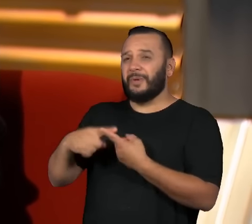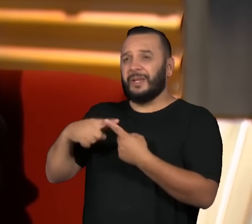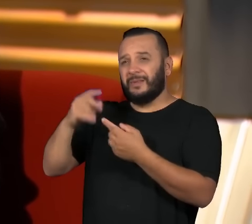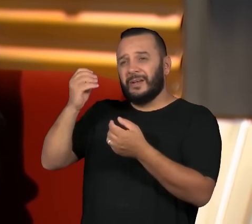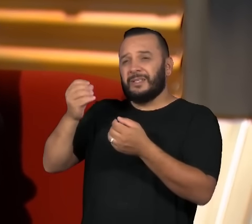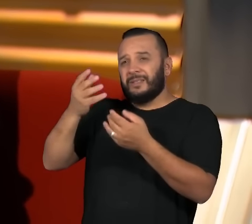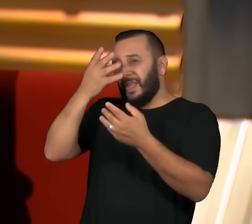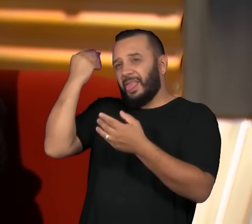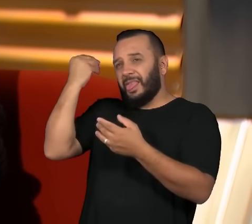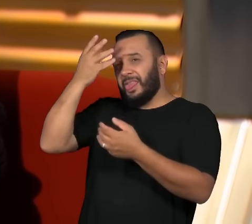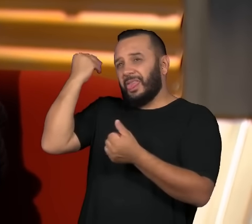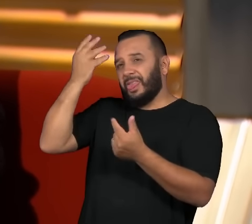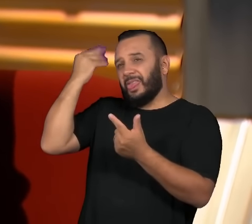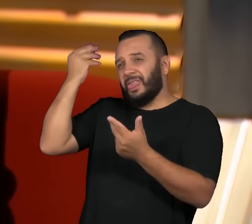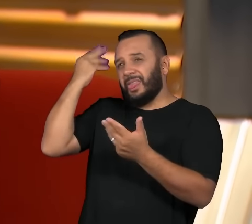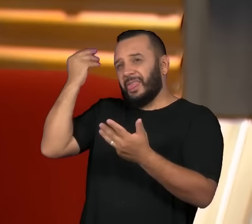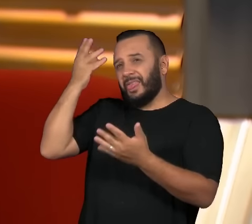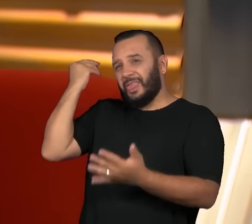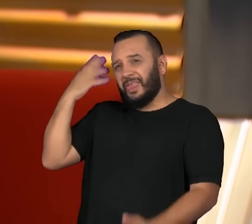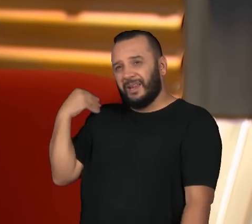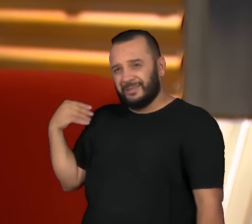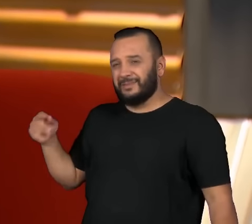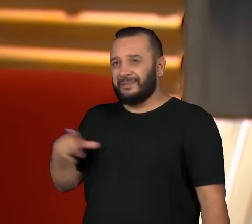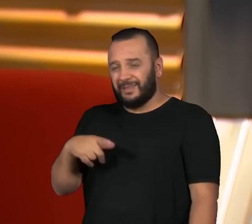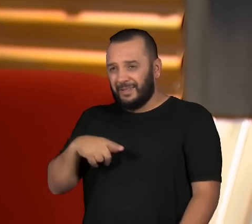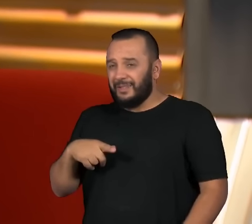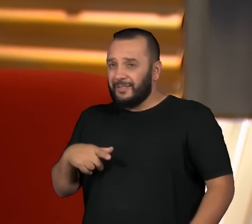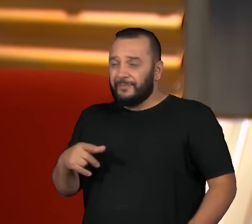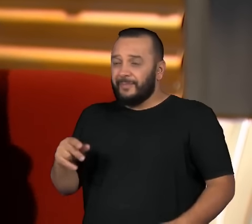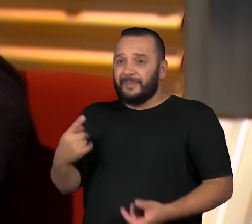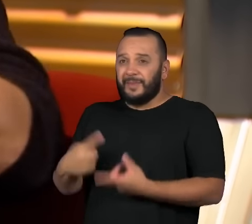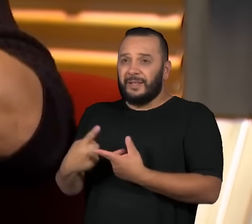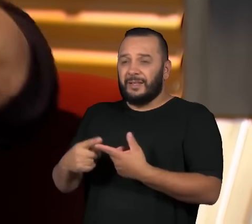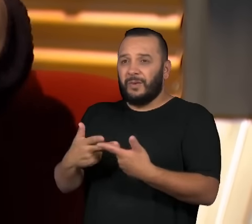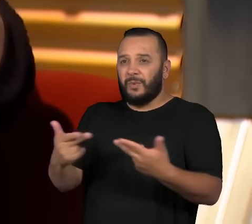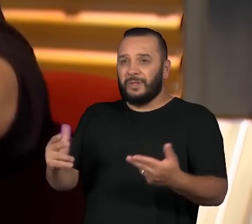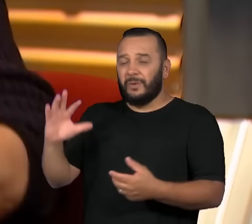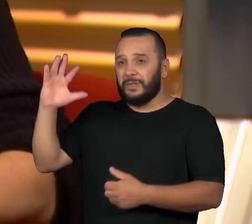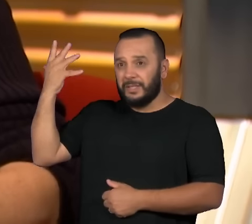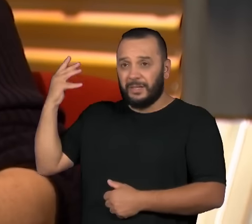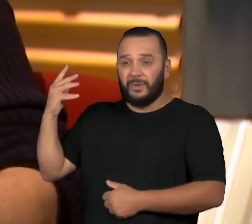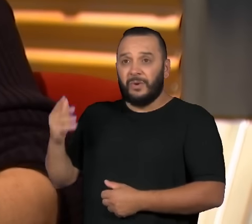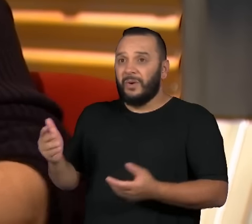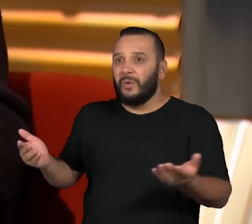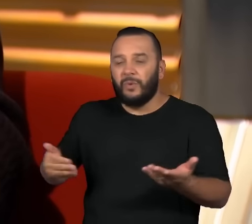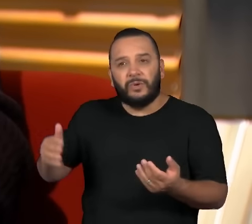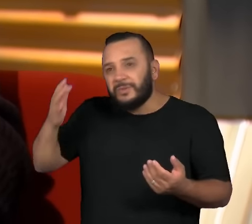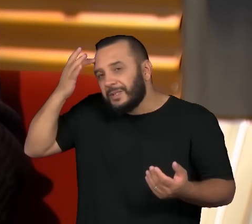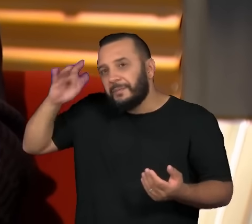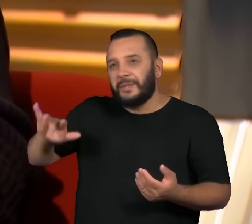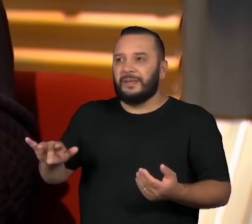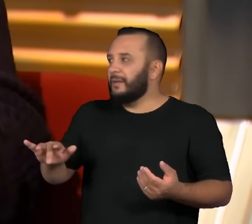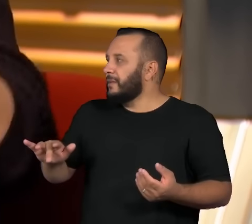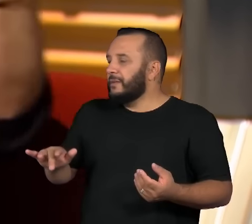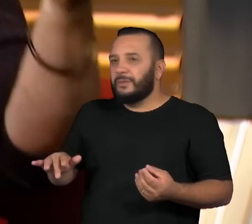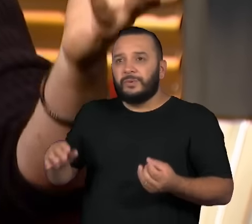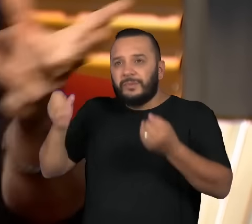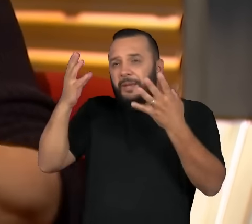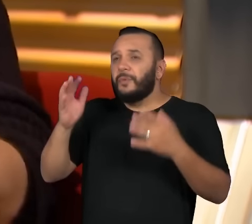coisa, do que a gente representa, coisas que aconteceram, que a gente age hoje e não sabe nem de onde veio, porque não lembra.